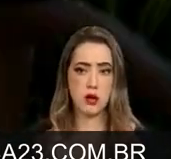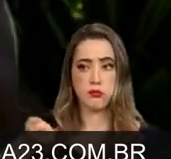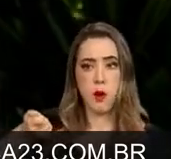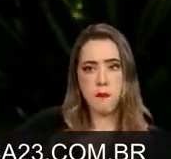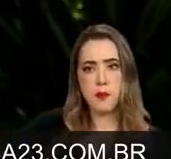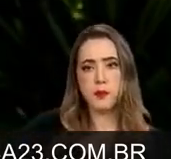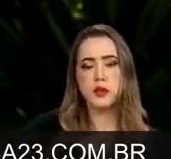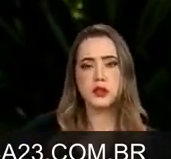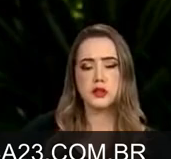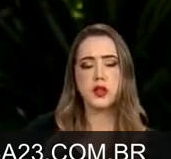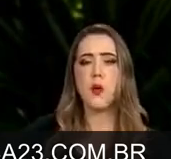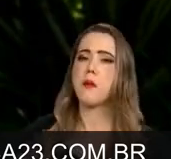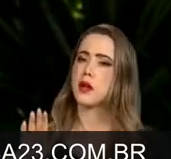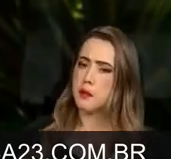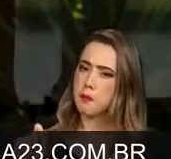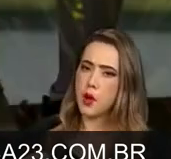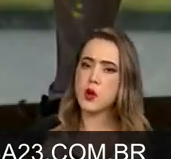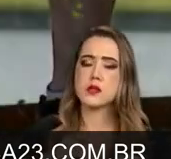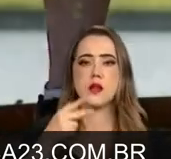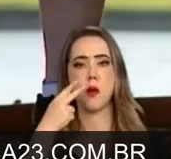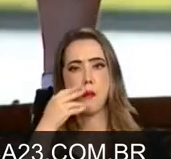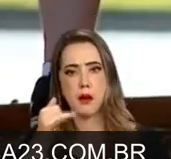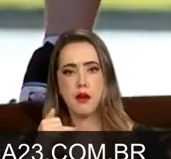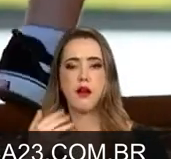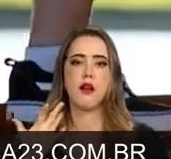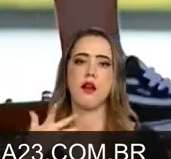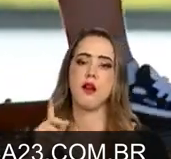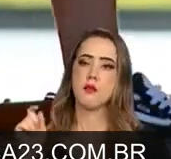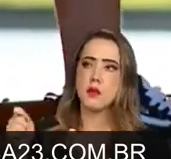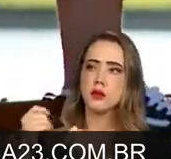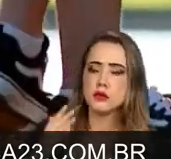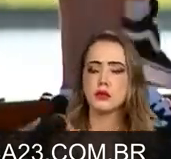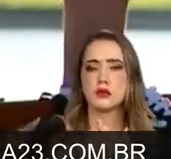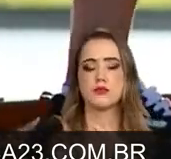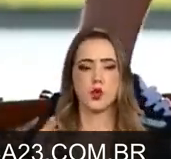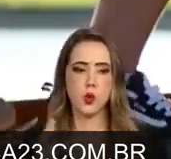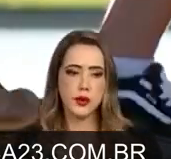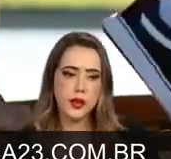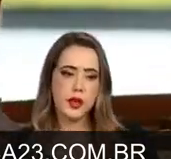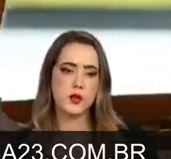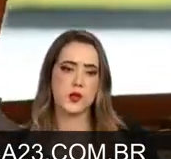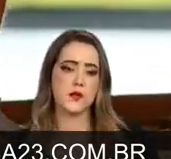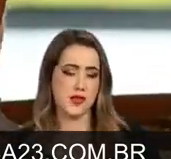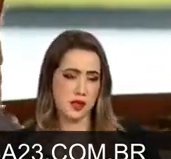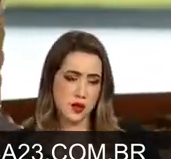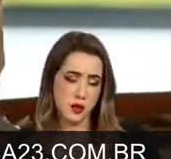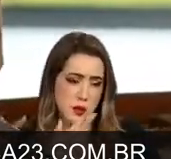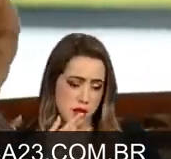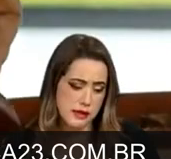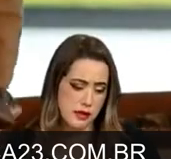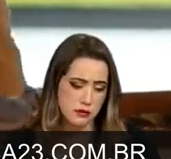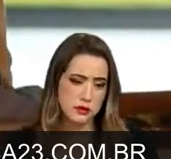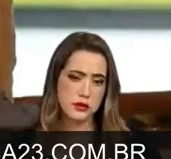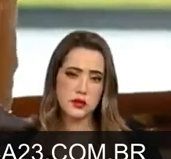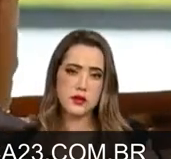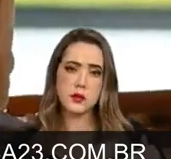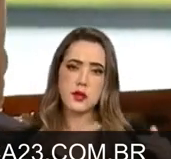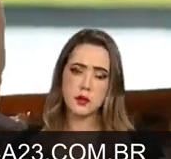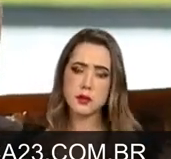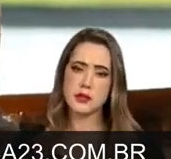severas para garantir que, de alguma forma, essas pessoas ainda em desenvolvimento tenham seus vínculos